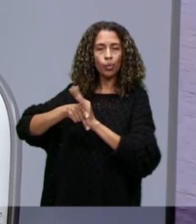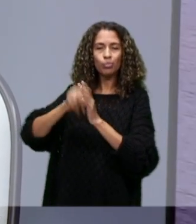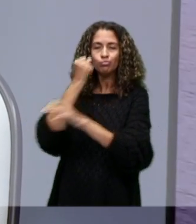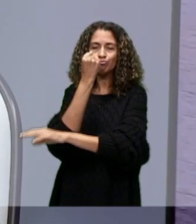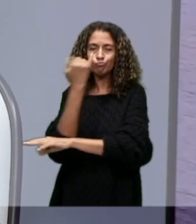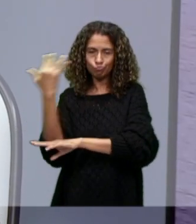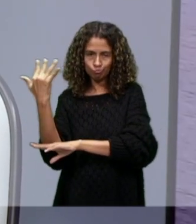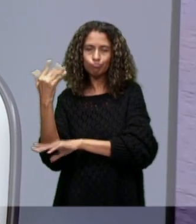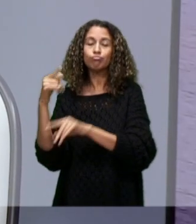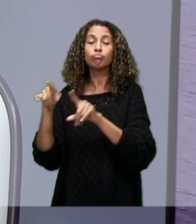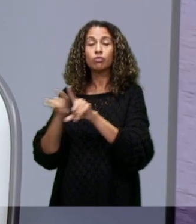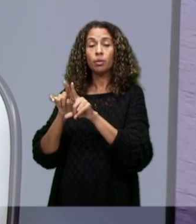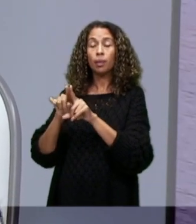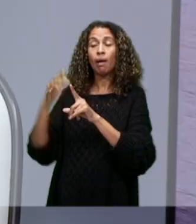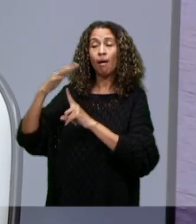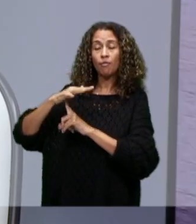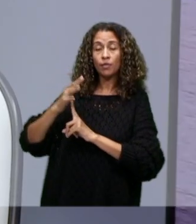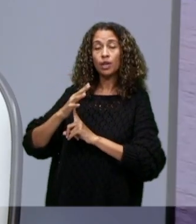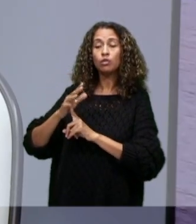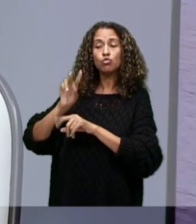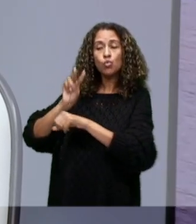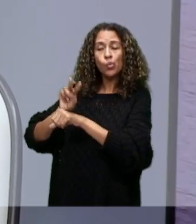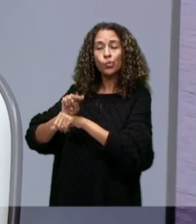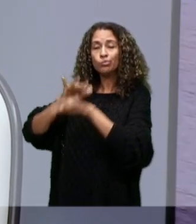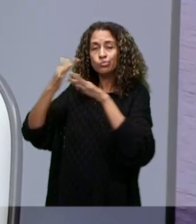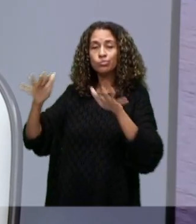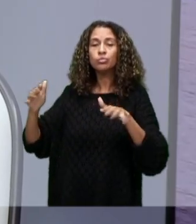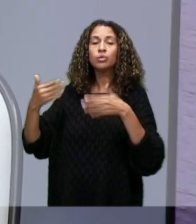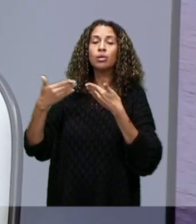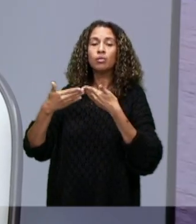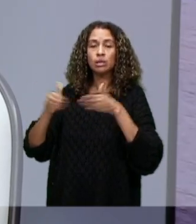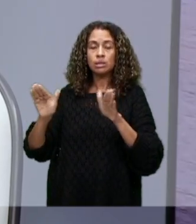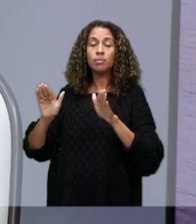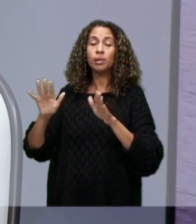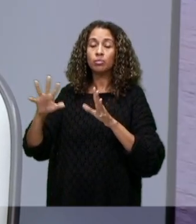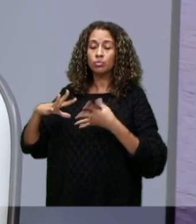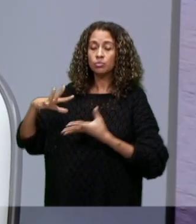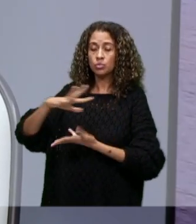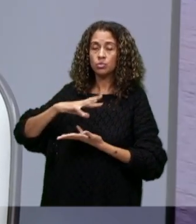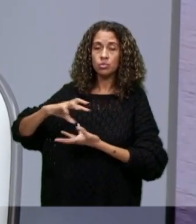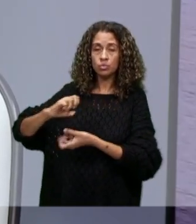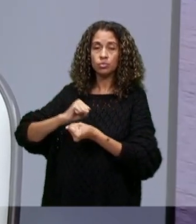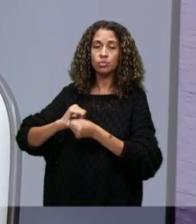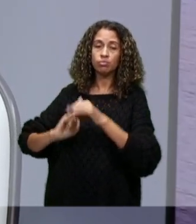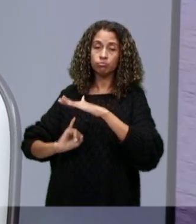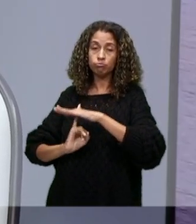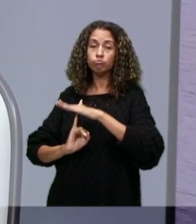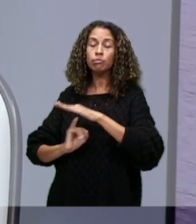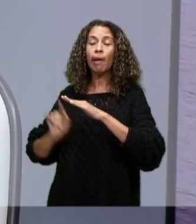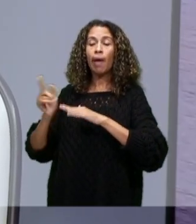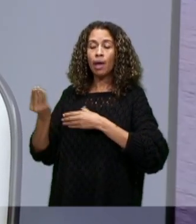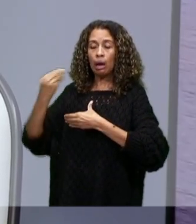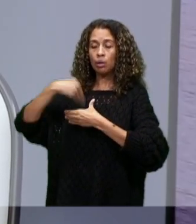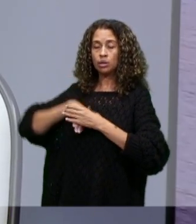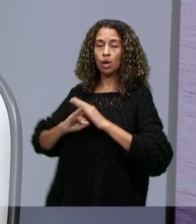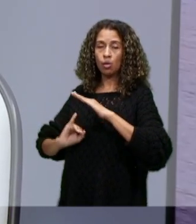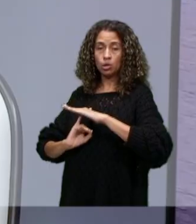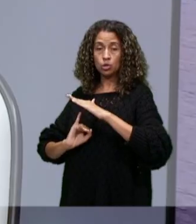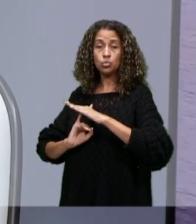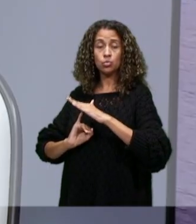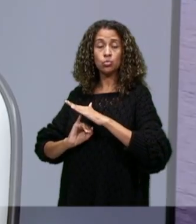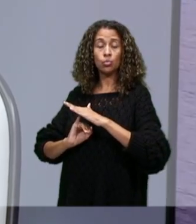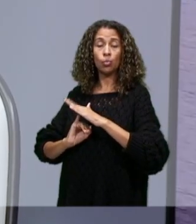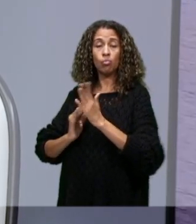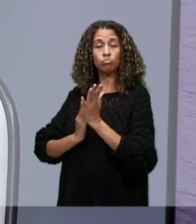Aí além da Feira da Conservação do Oceano, a gente teve o lançamento do IFSC Sustentável, que é uma diretriz interna do próprio Instituto